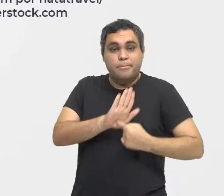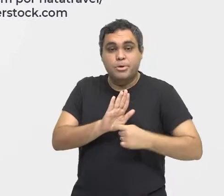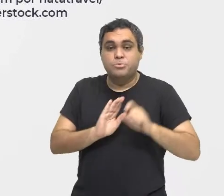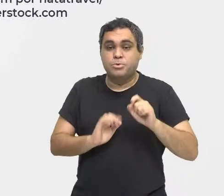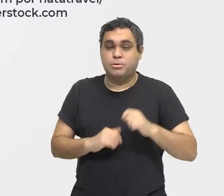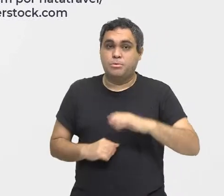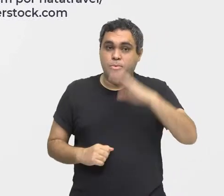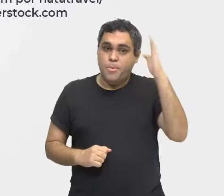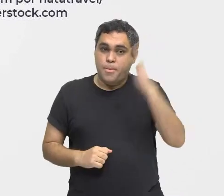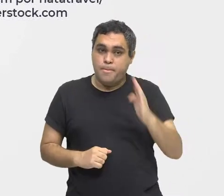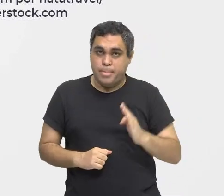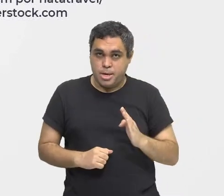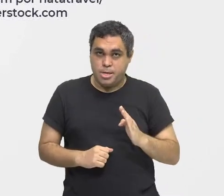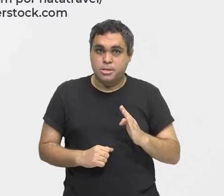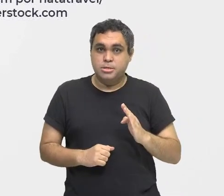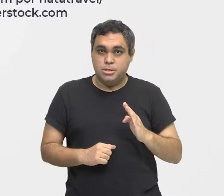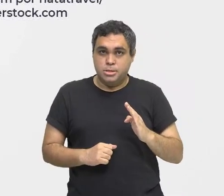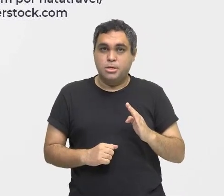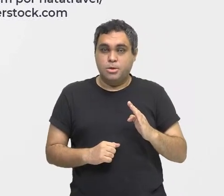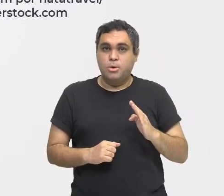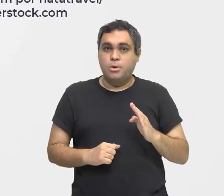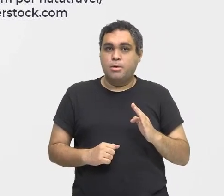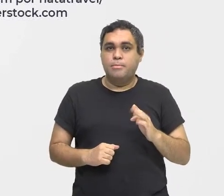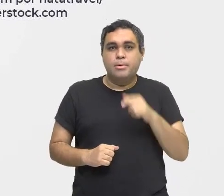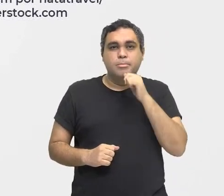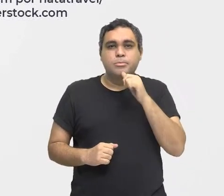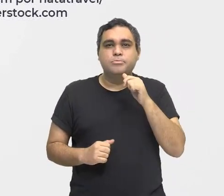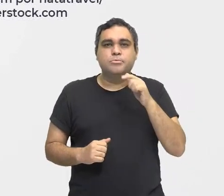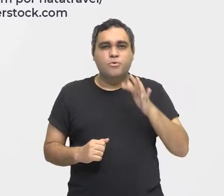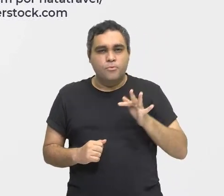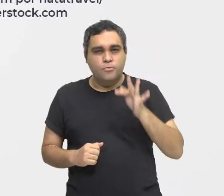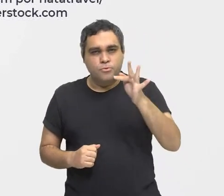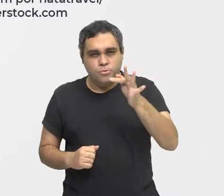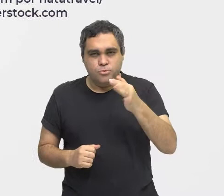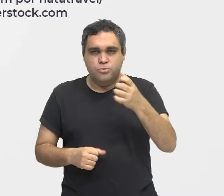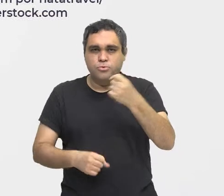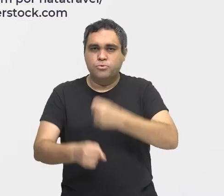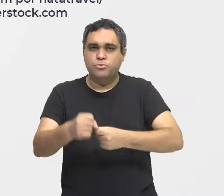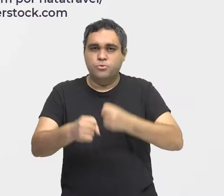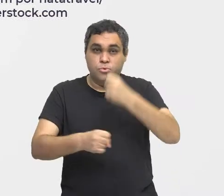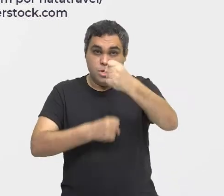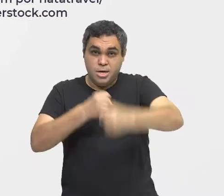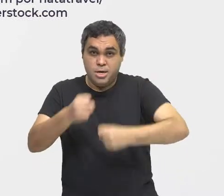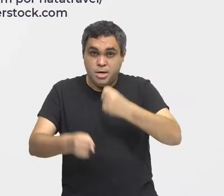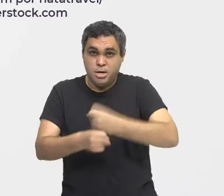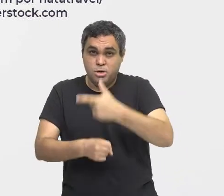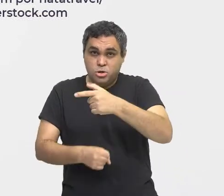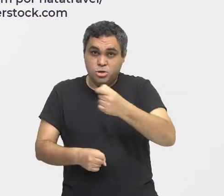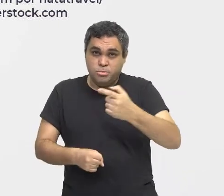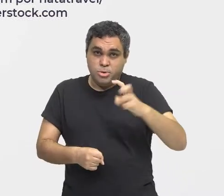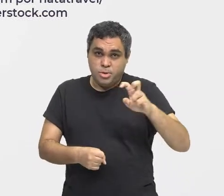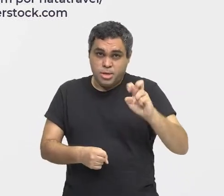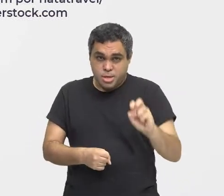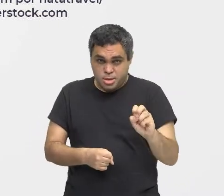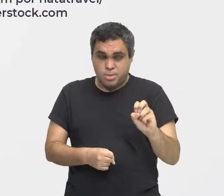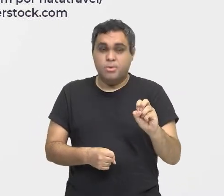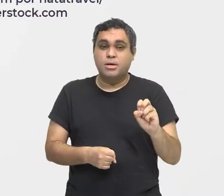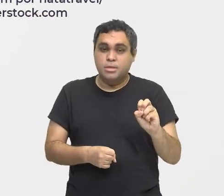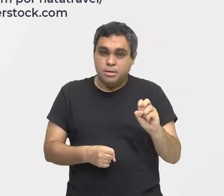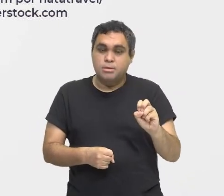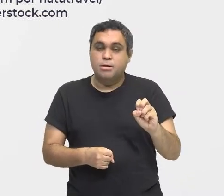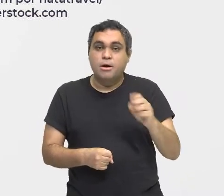estar entre a quarta maior até 2050, mas será que realmente, verificando esse